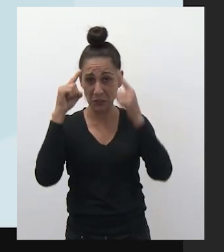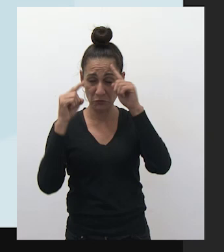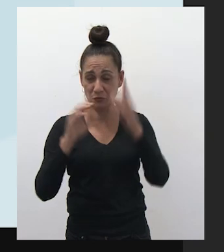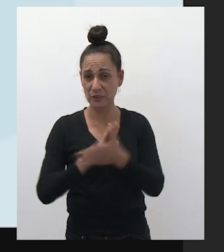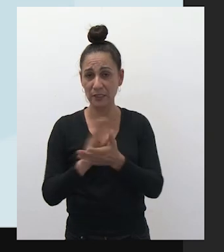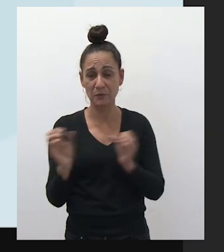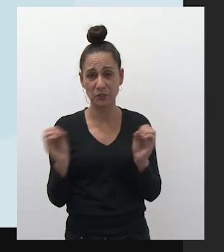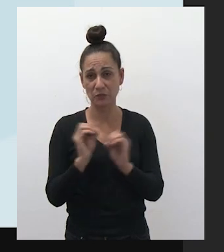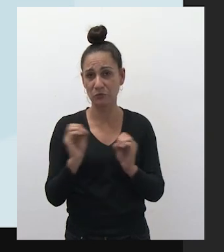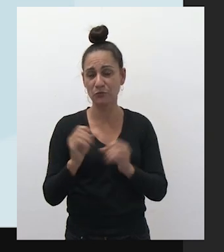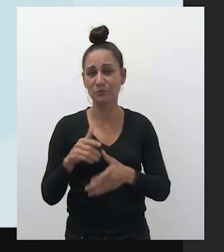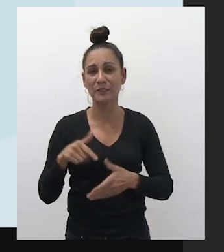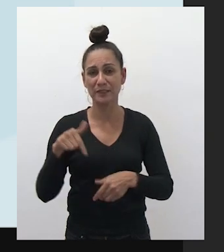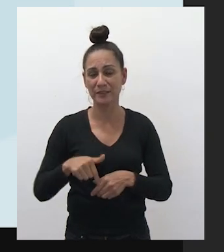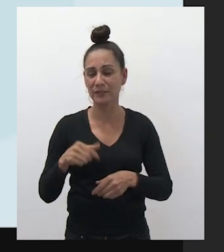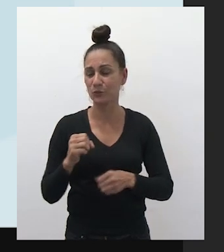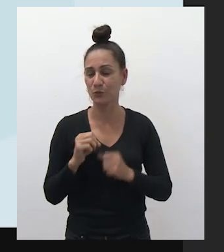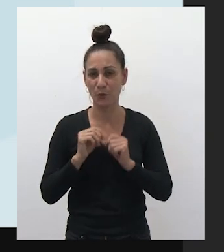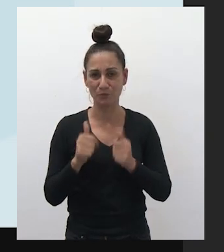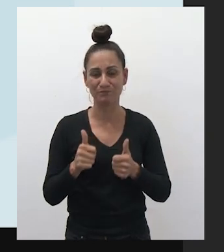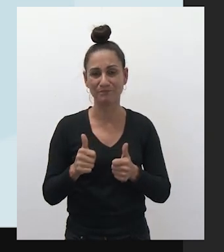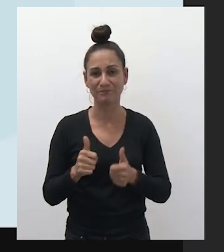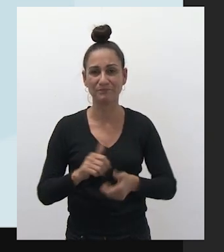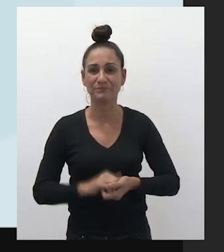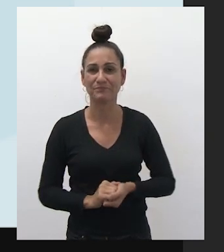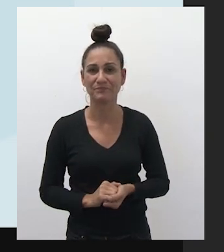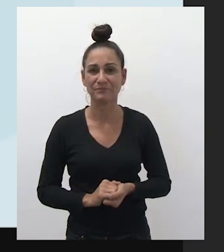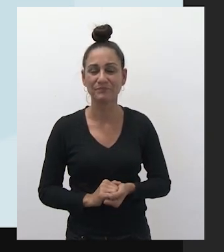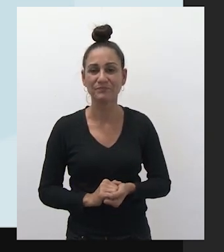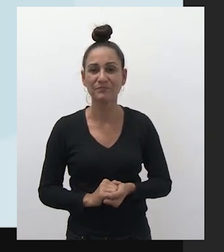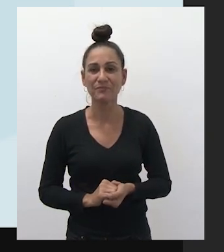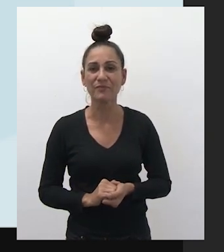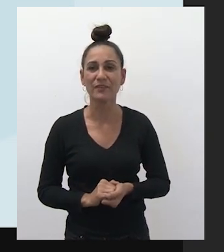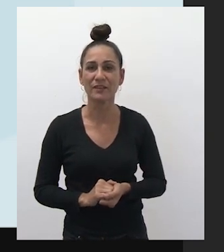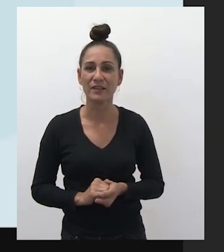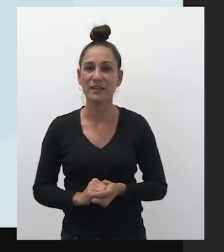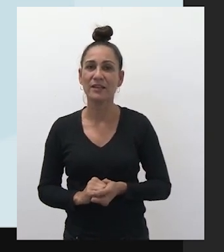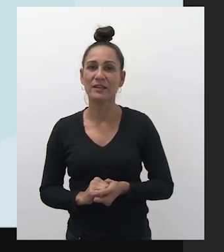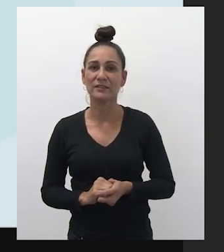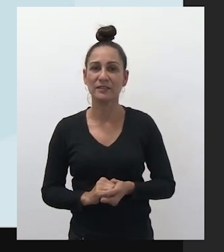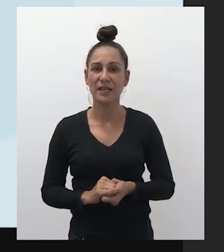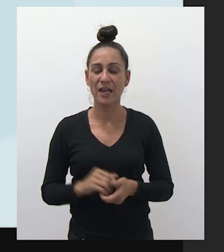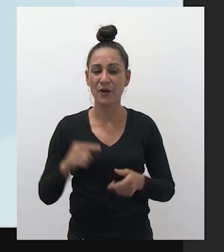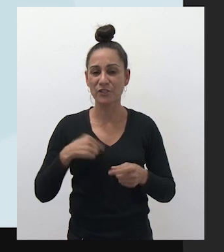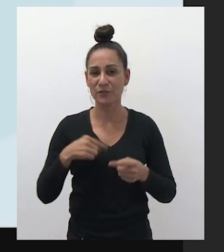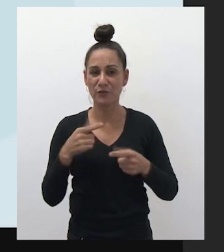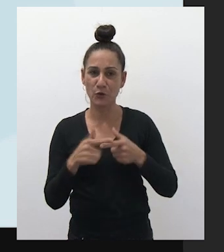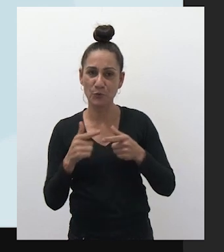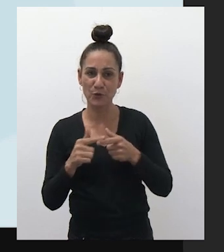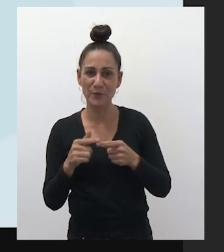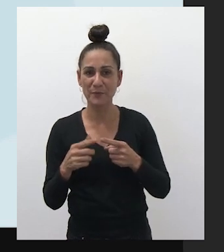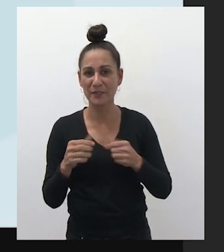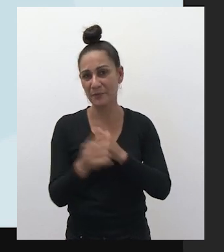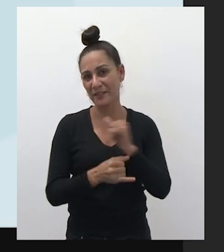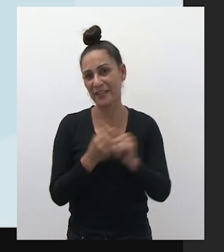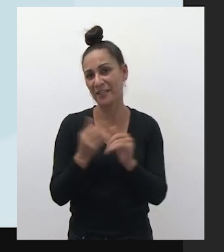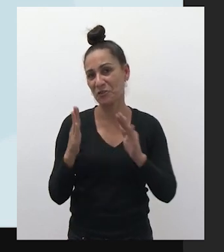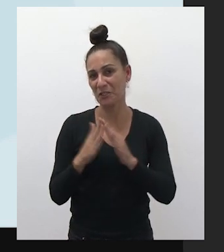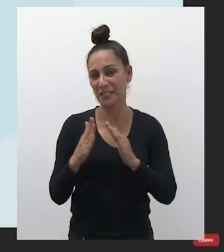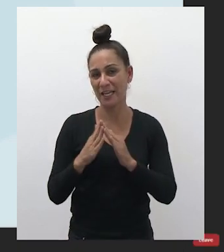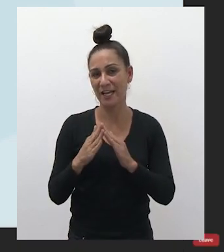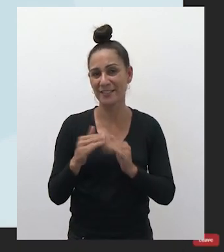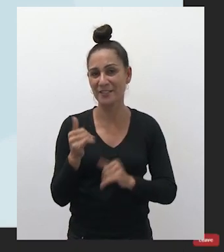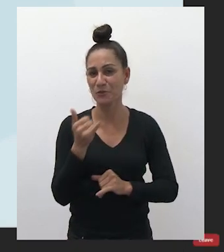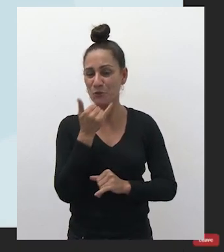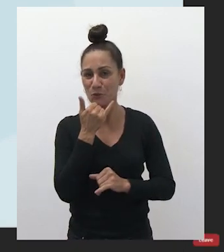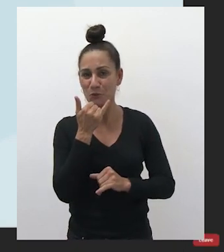Tá tudo ok. Ah, então tá bom. Às vezes foi só uma coisa aqui na minha recepção, né? Eu que não Pode ser, estava Juliana. vendo vocês